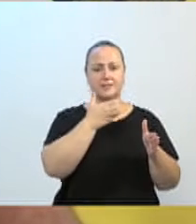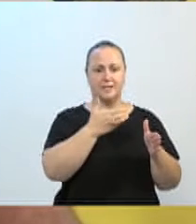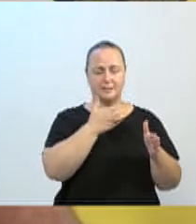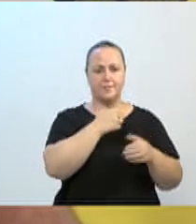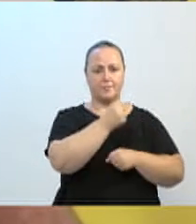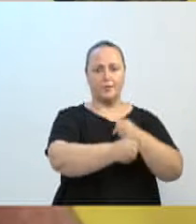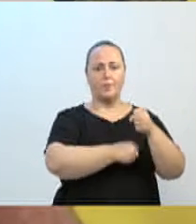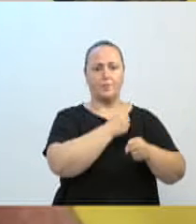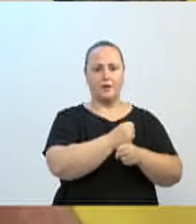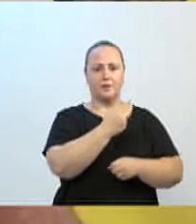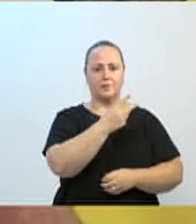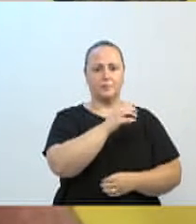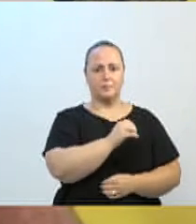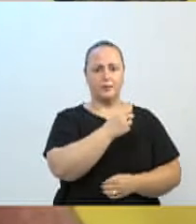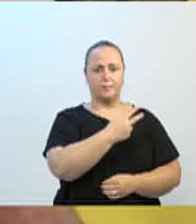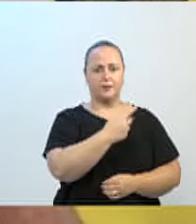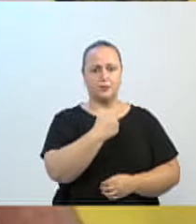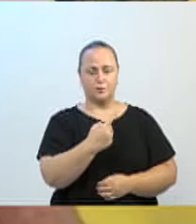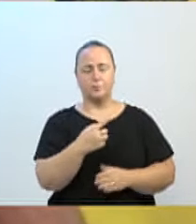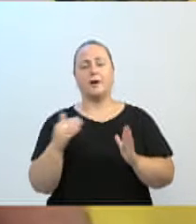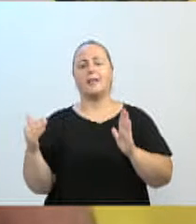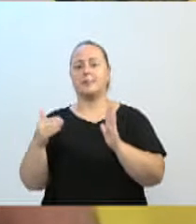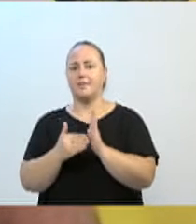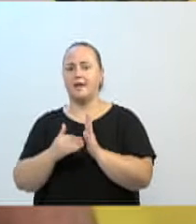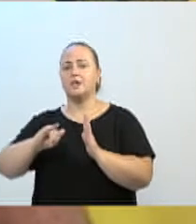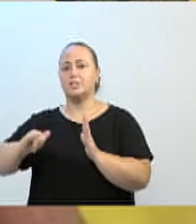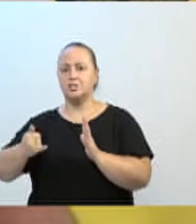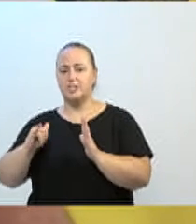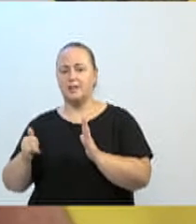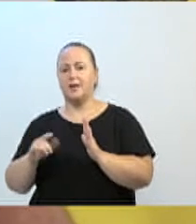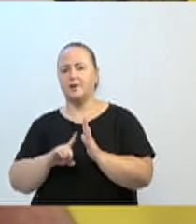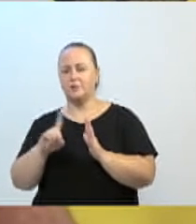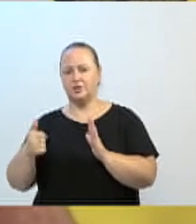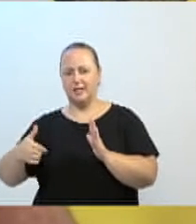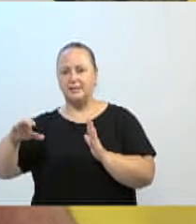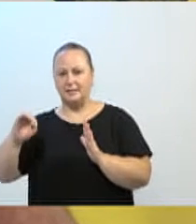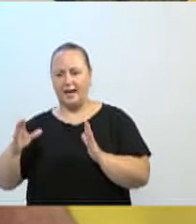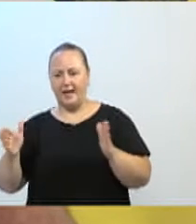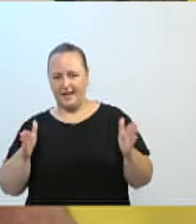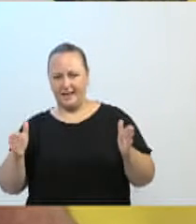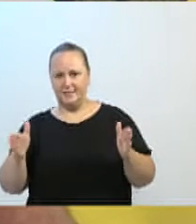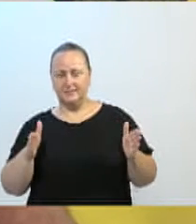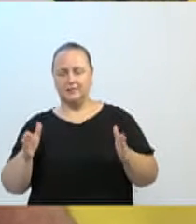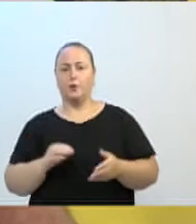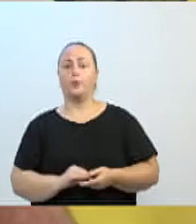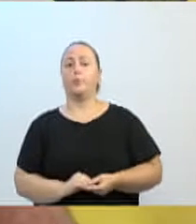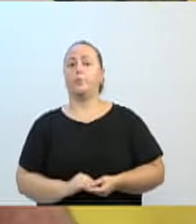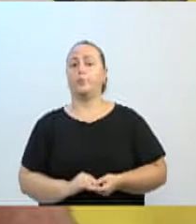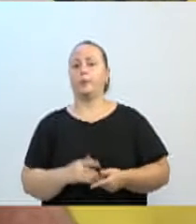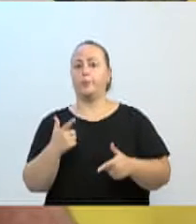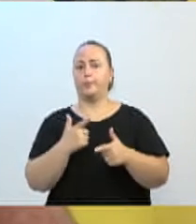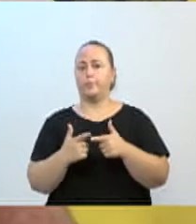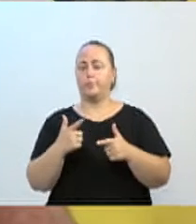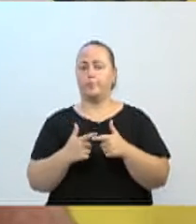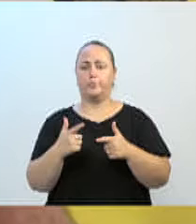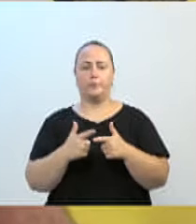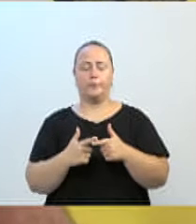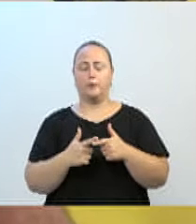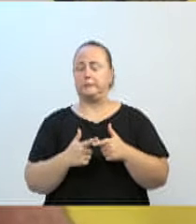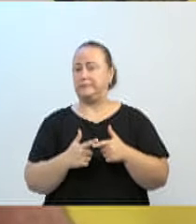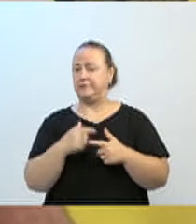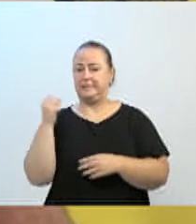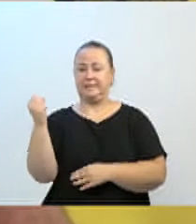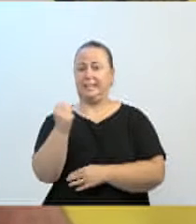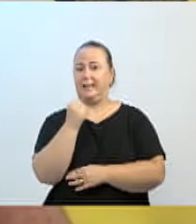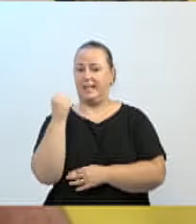de 2022, revelou um endividamento recorde de estabelecimento do setor gastronômico no estado de